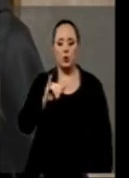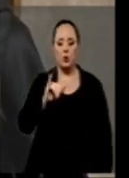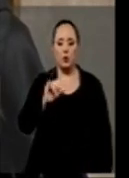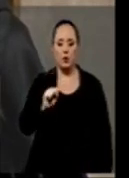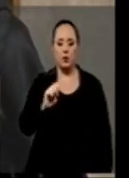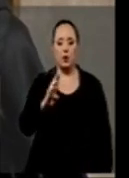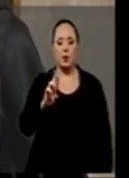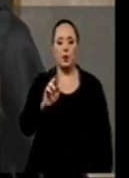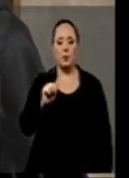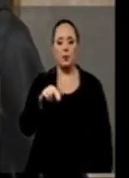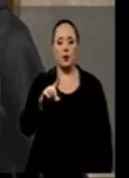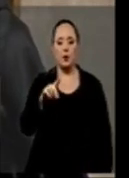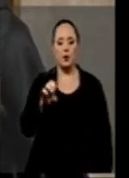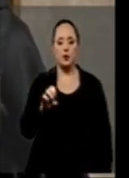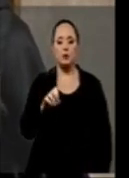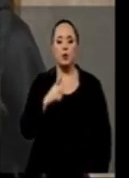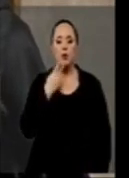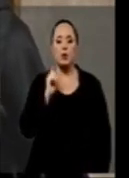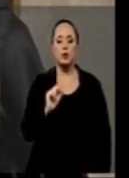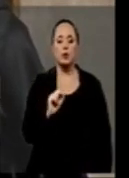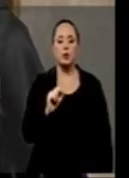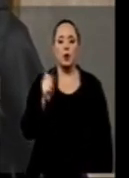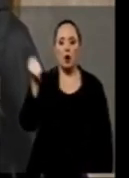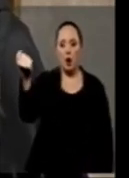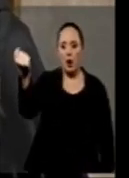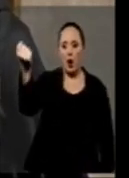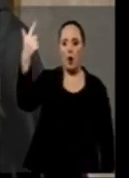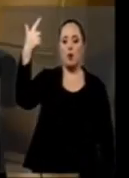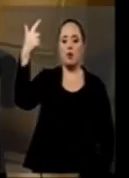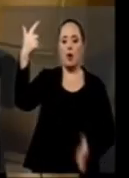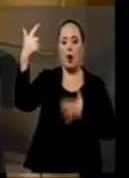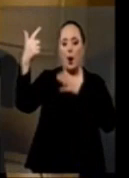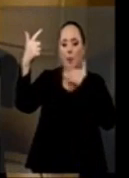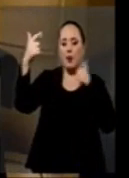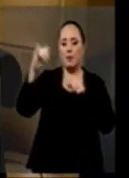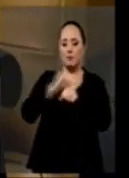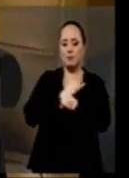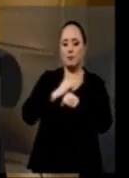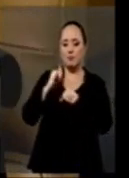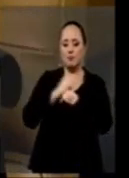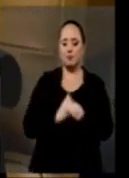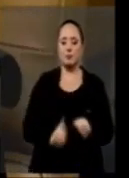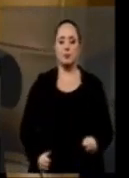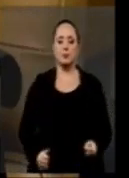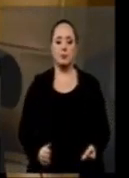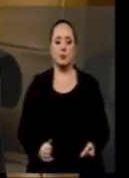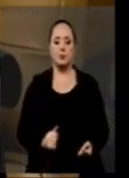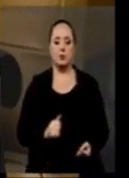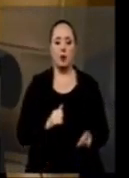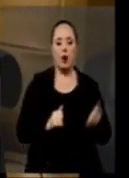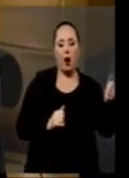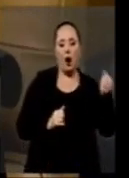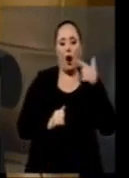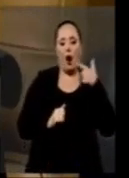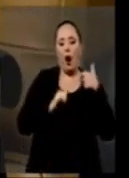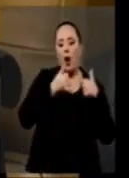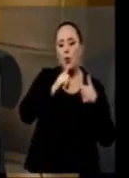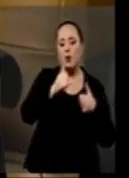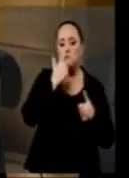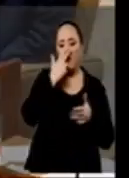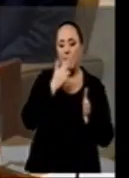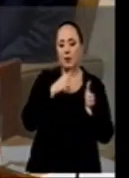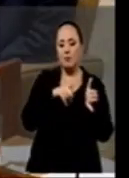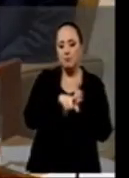prendem a luz solar é o melhor dos desinfetantes a luz elétrica o policial mais eficiente